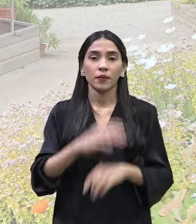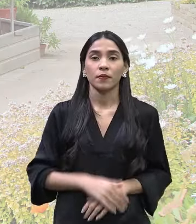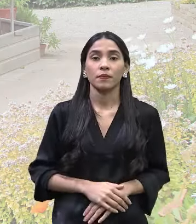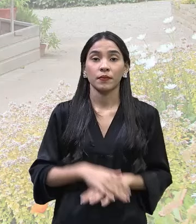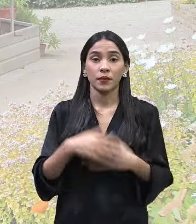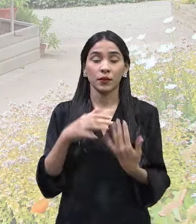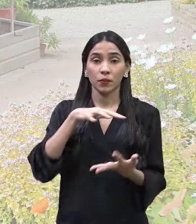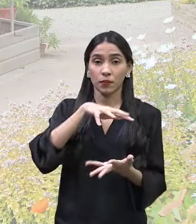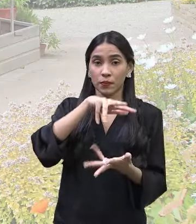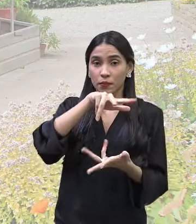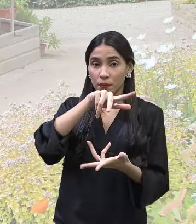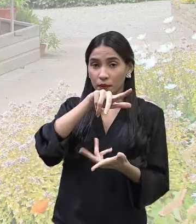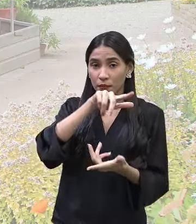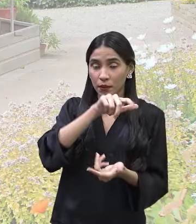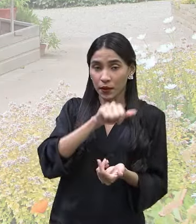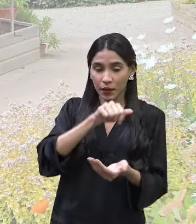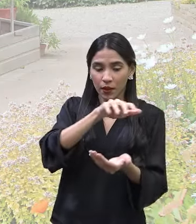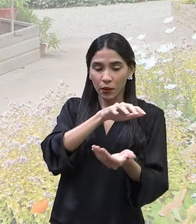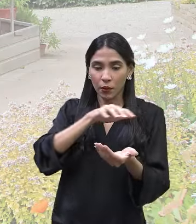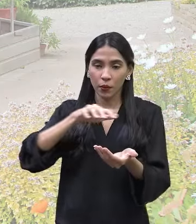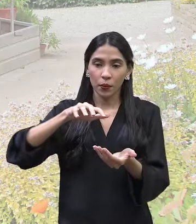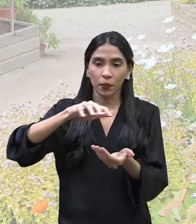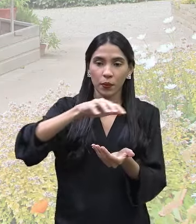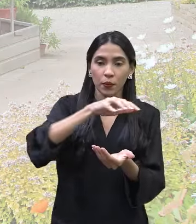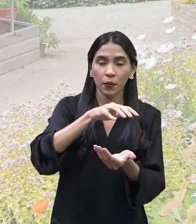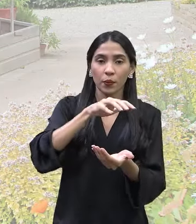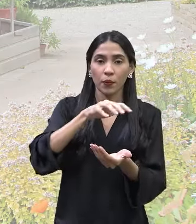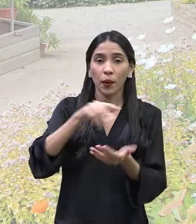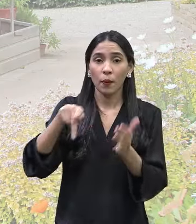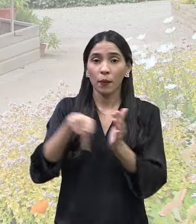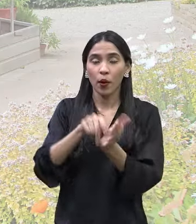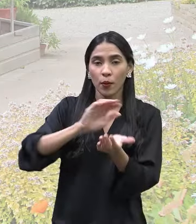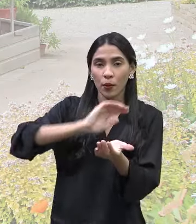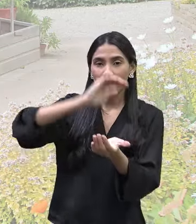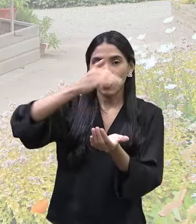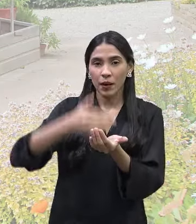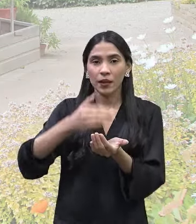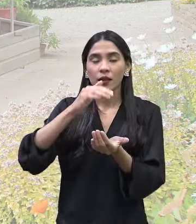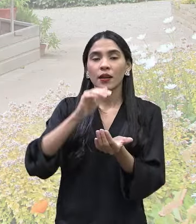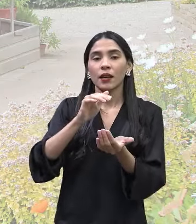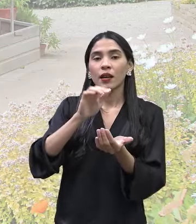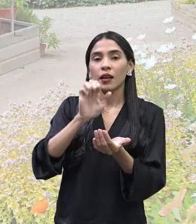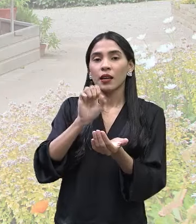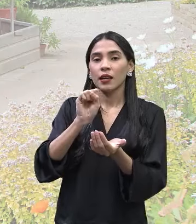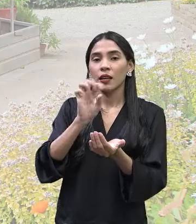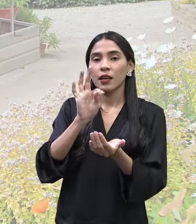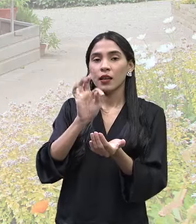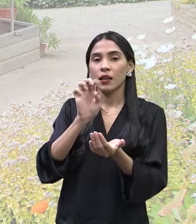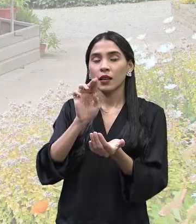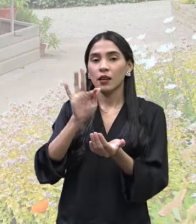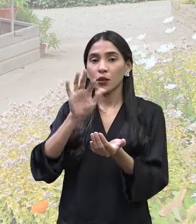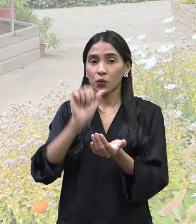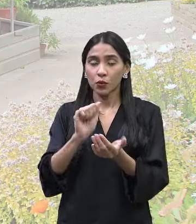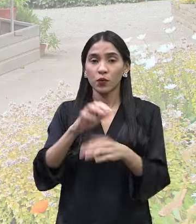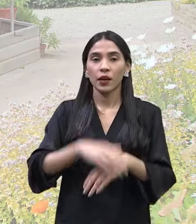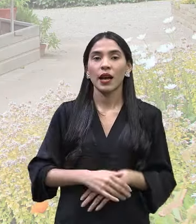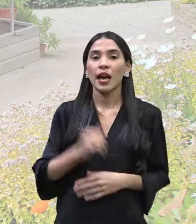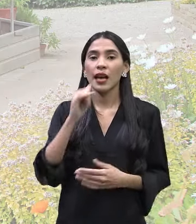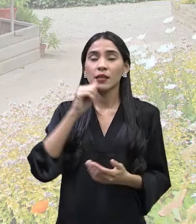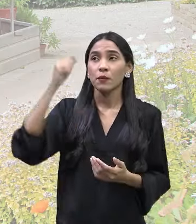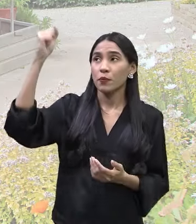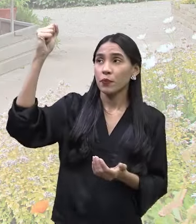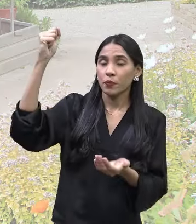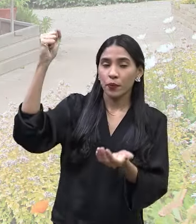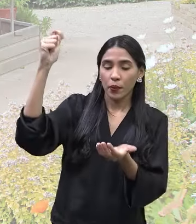está envolto sobre um efeito chamado efeito estufa. O que acontece? Dentro aqui, os raios solares